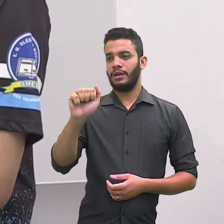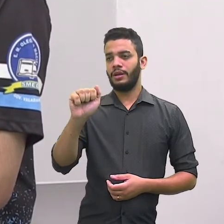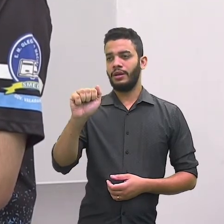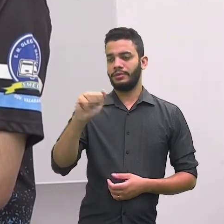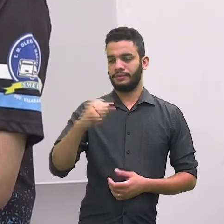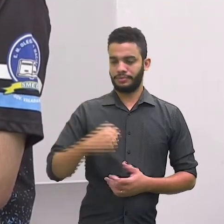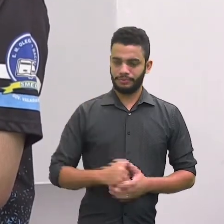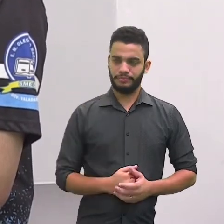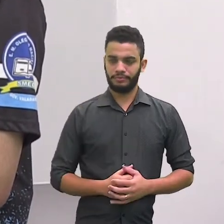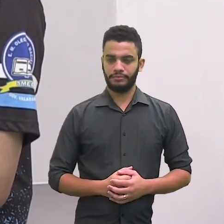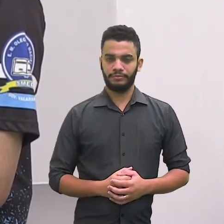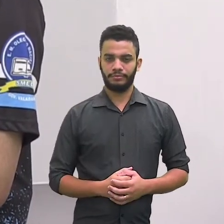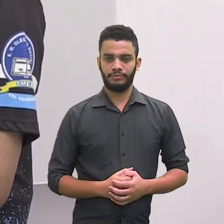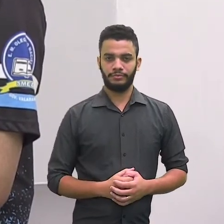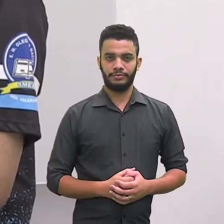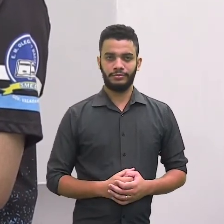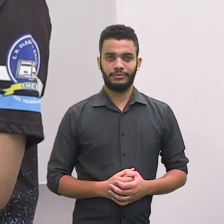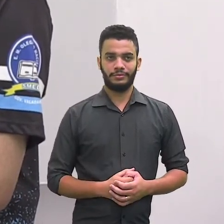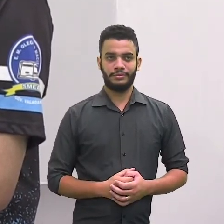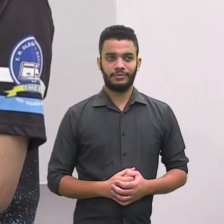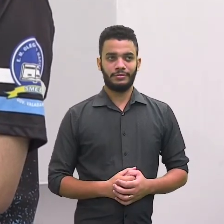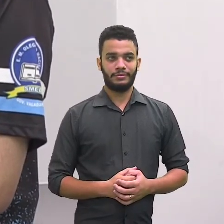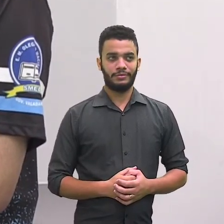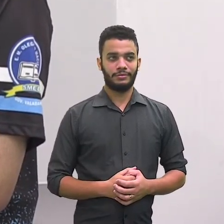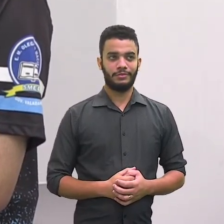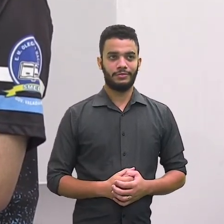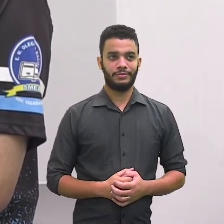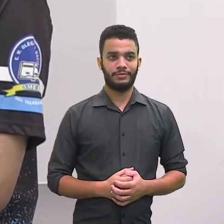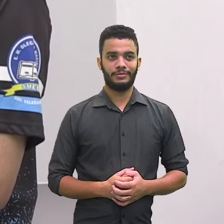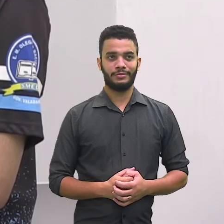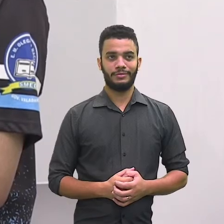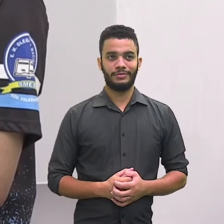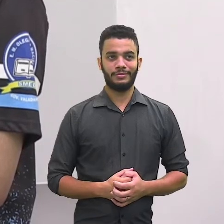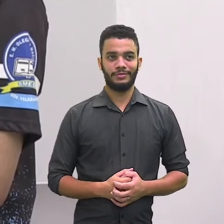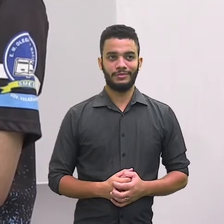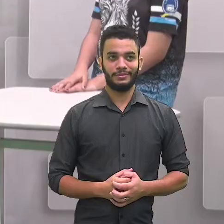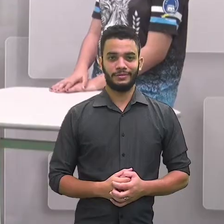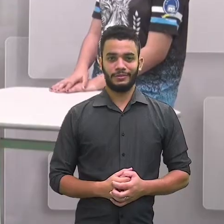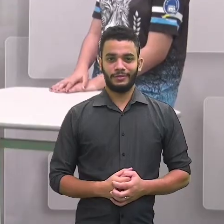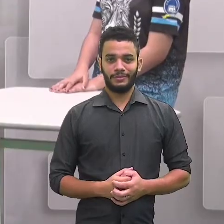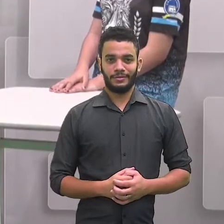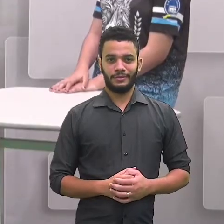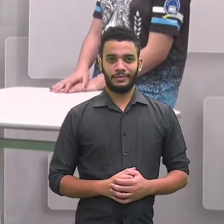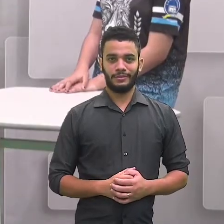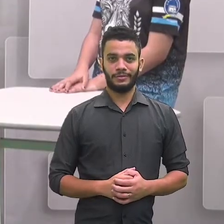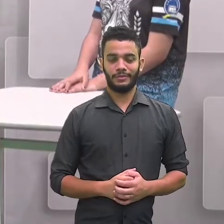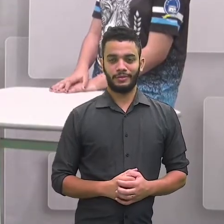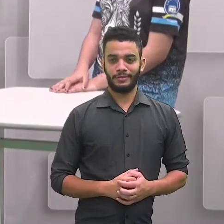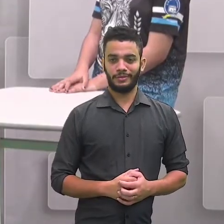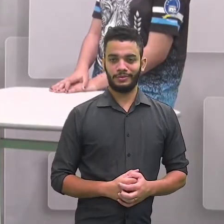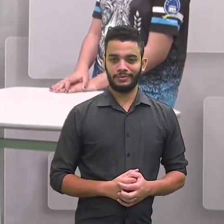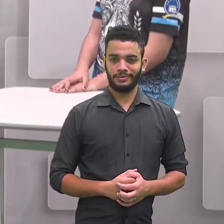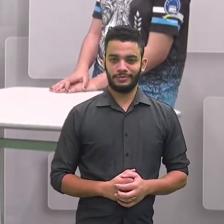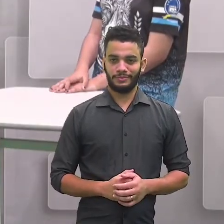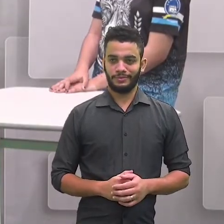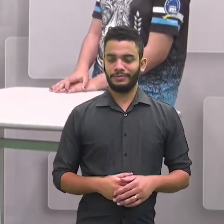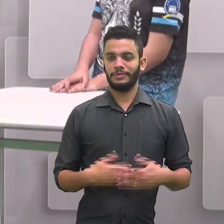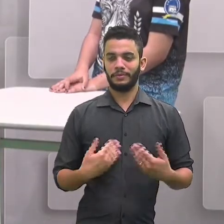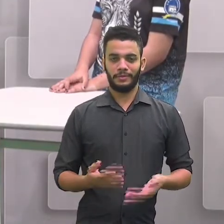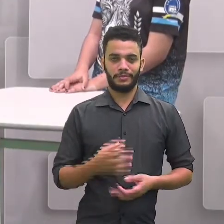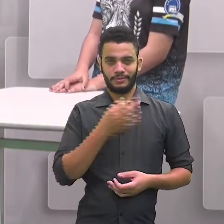G-A-G-U-E-I-R-A. Gagueira. Já olhou pra alguém e pensou, o que passa na cabeça dela? Será, gente, que a palavra dela está